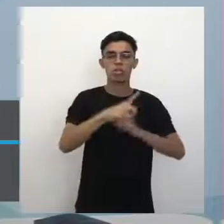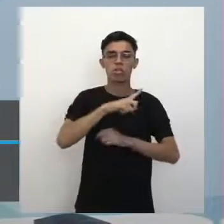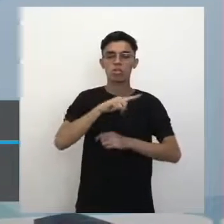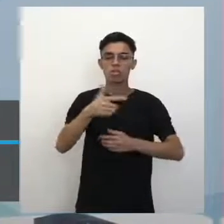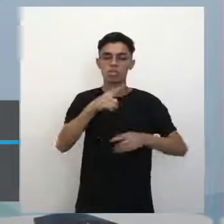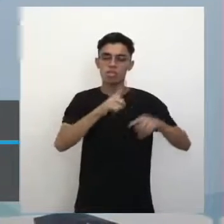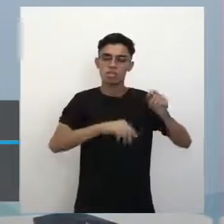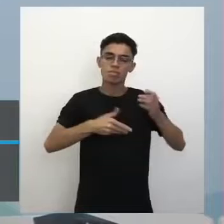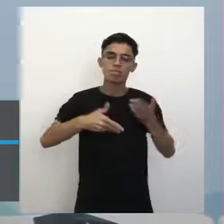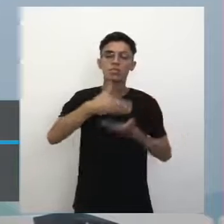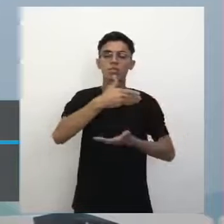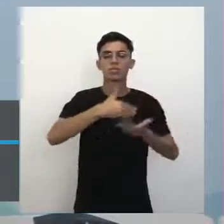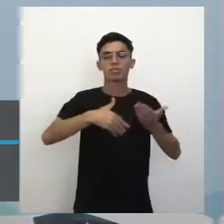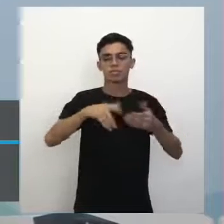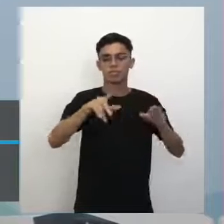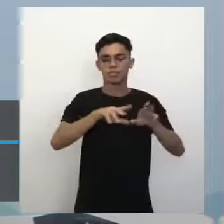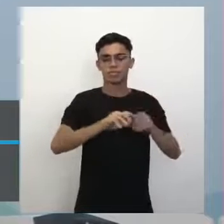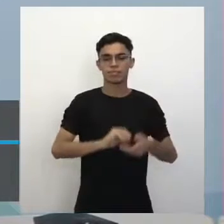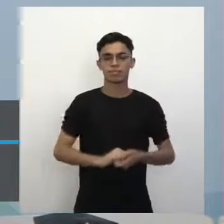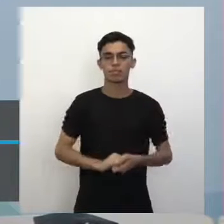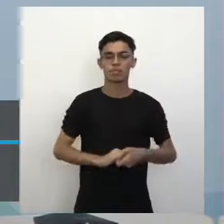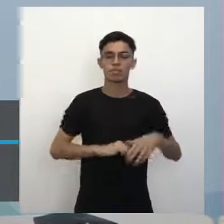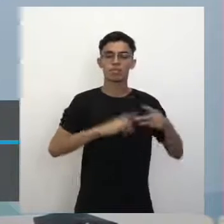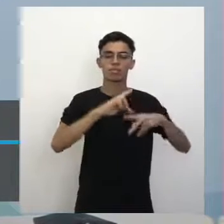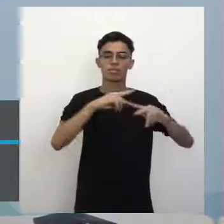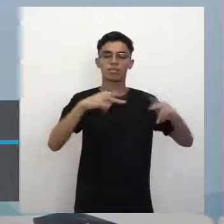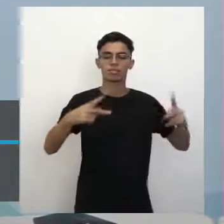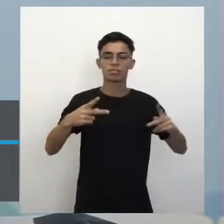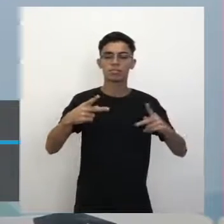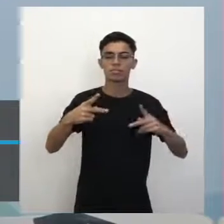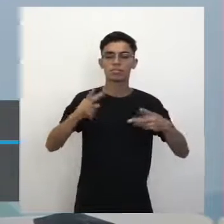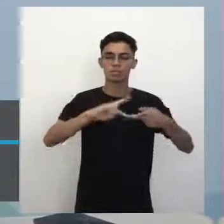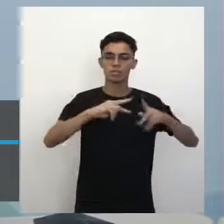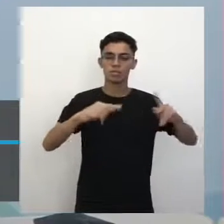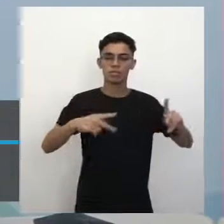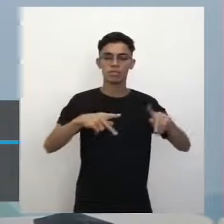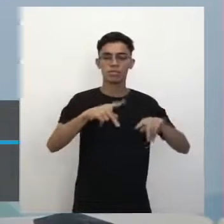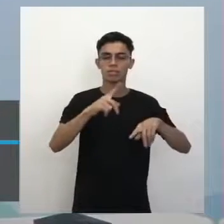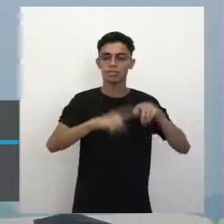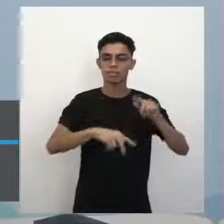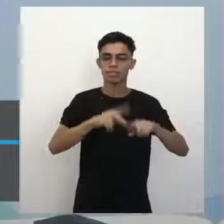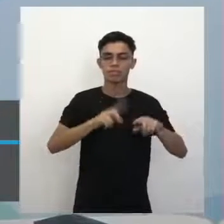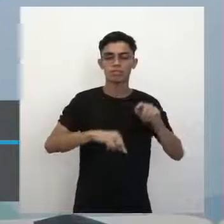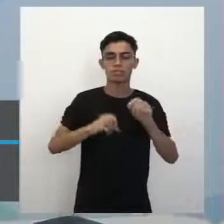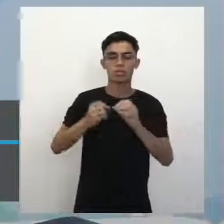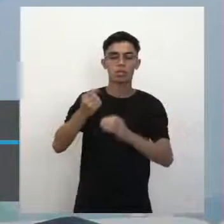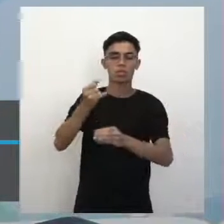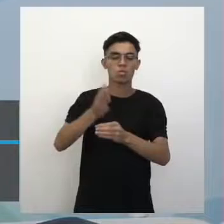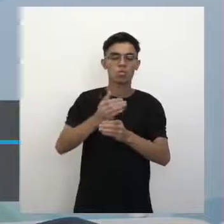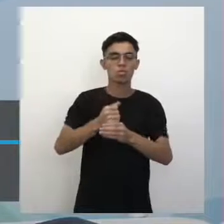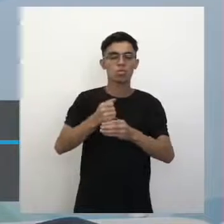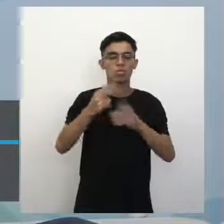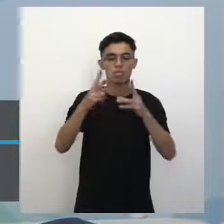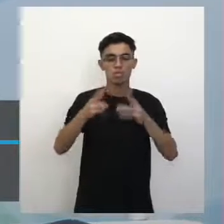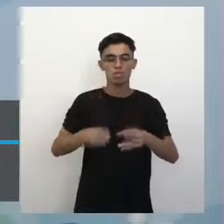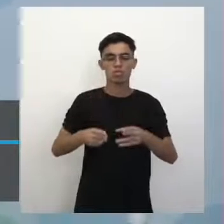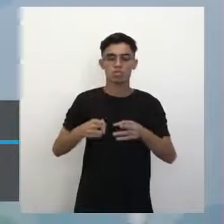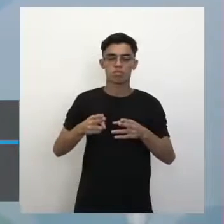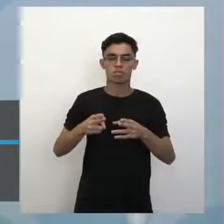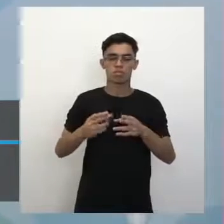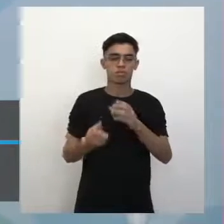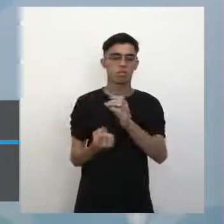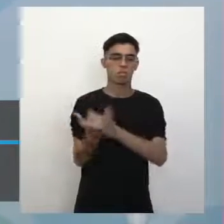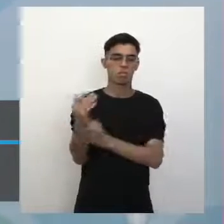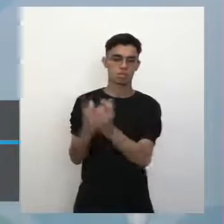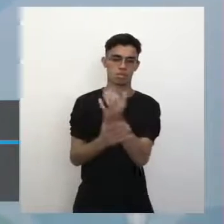há variabilidade do material genético, então o material genético do broto será o mesmo que o da planta mãe. Colocou a